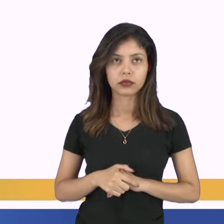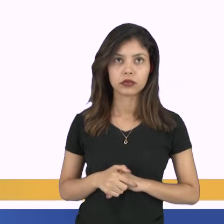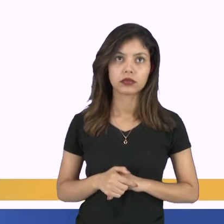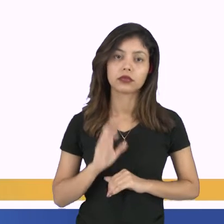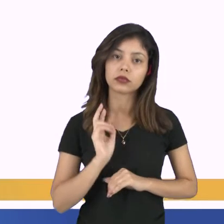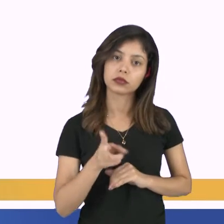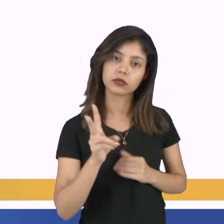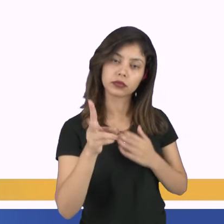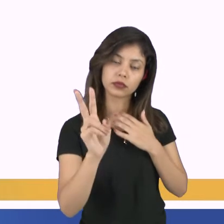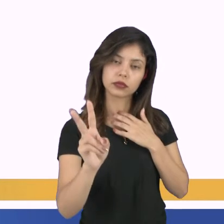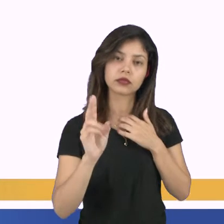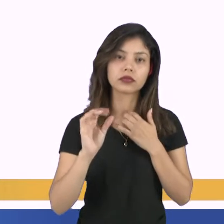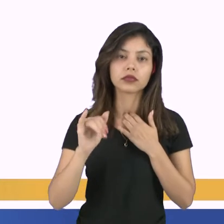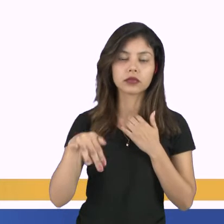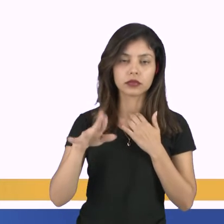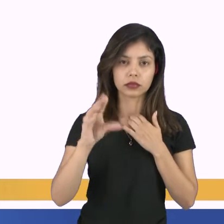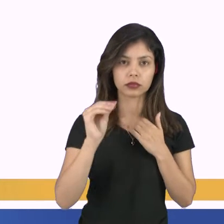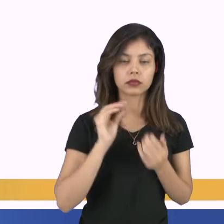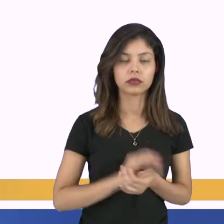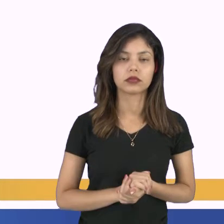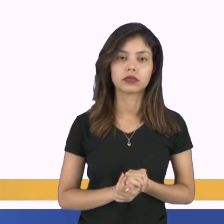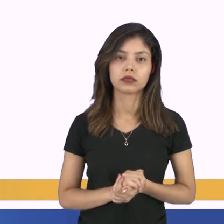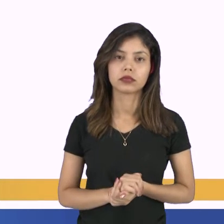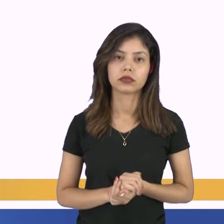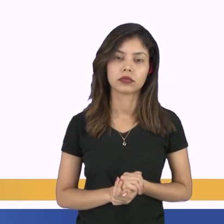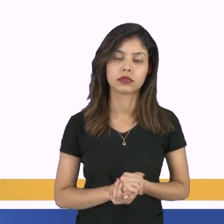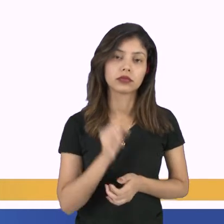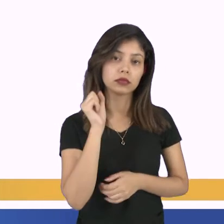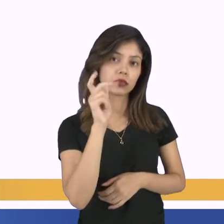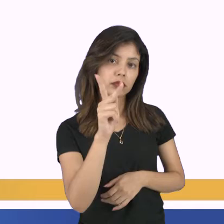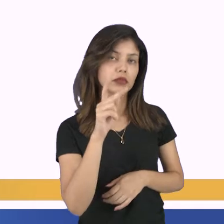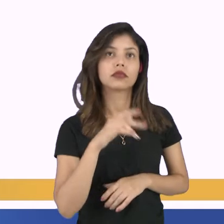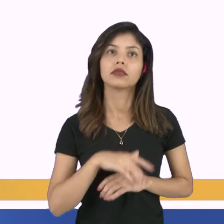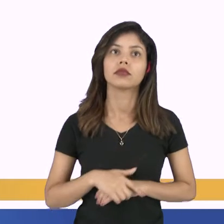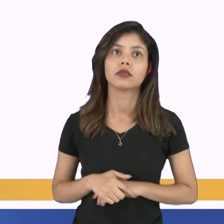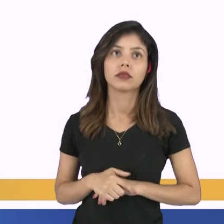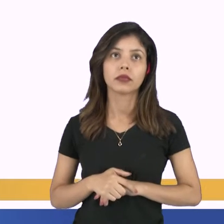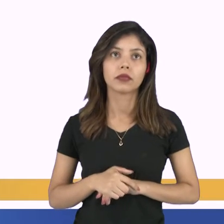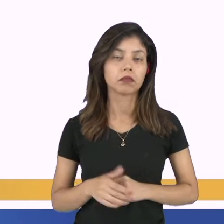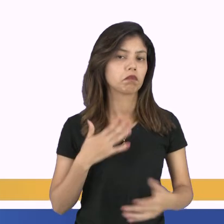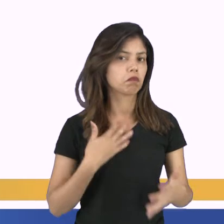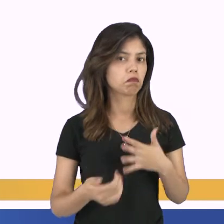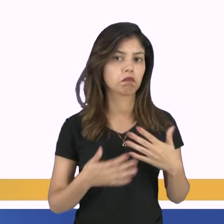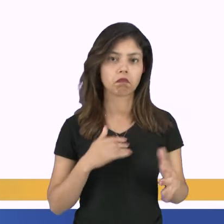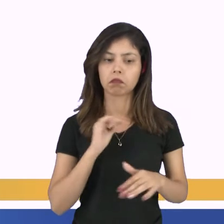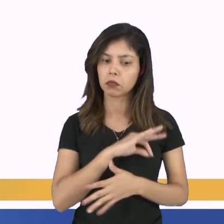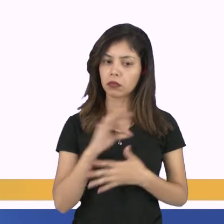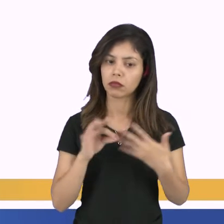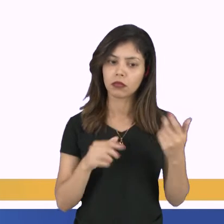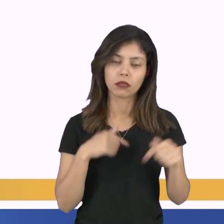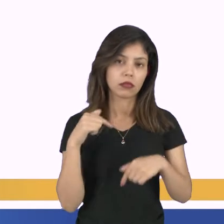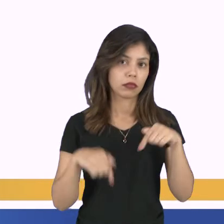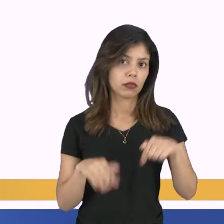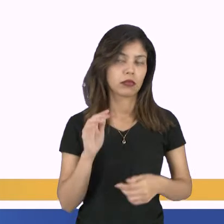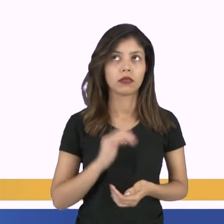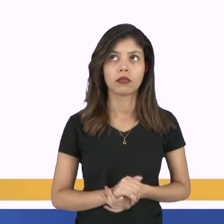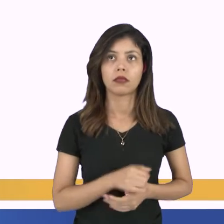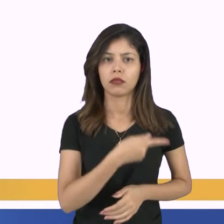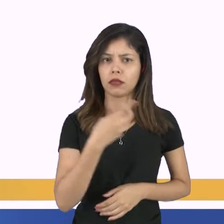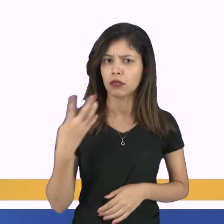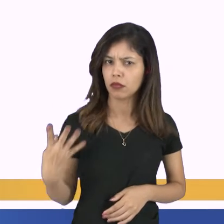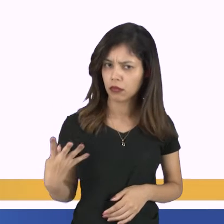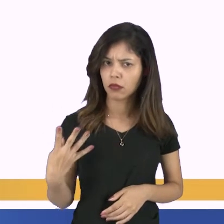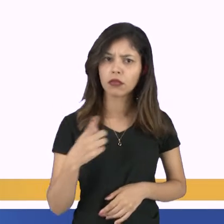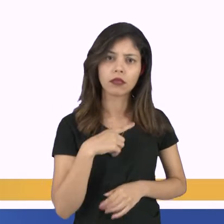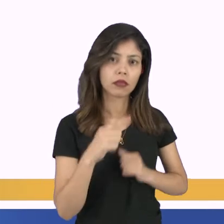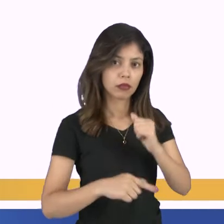sucessivamente com o ânion transformar no índice do cátion, ok? Não importa o elemento químico, nem a quantidade